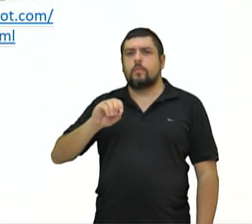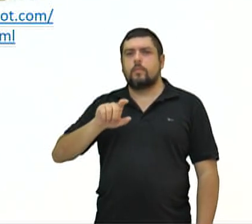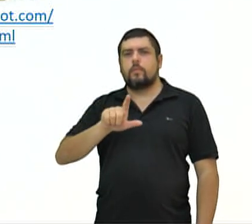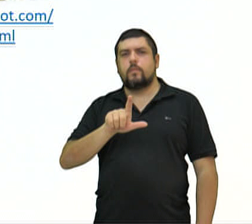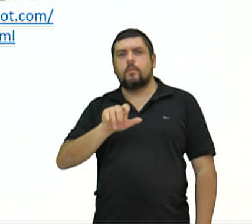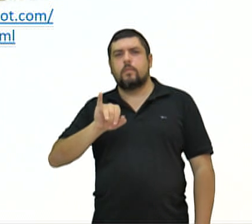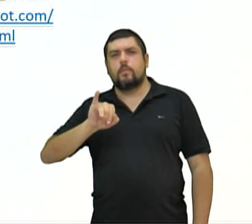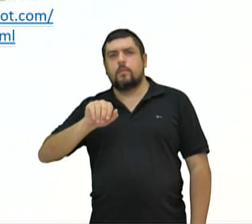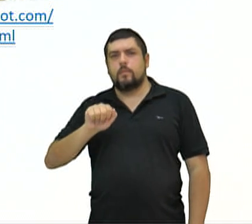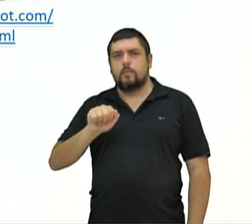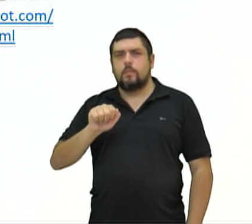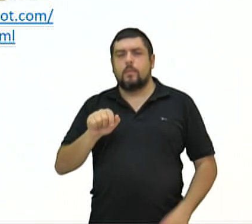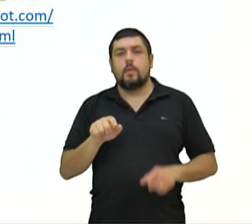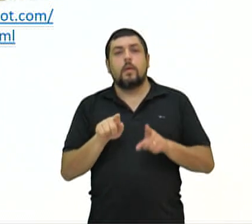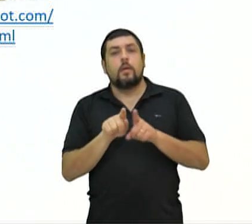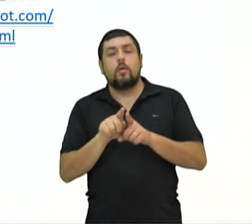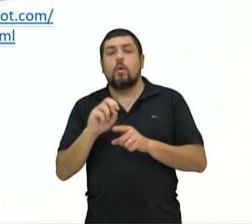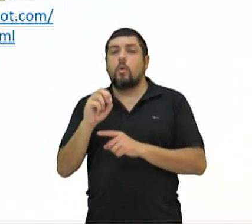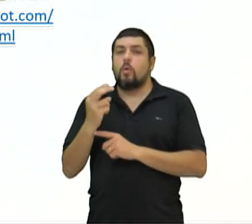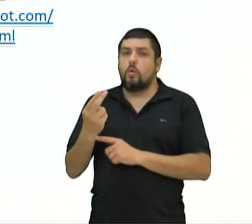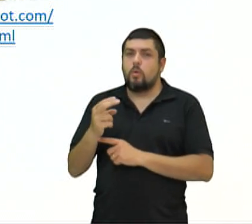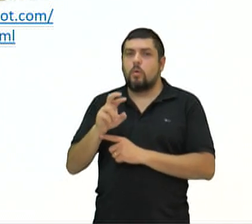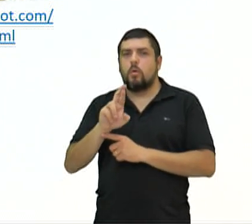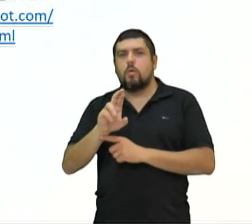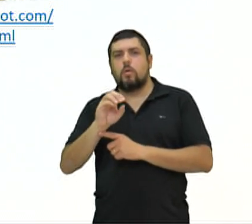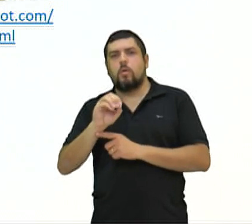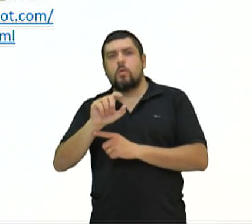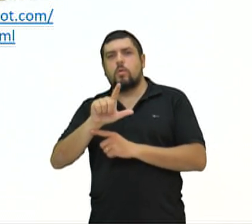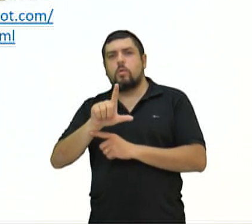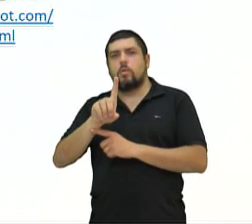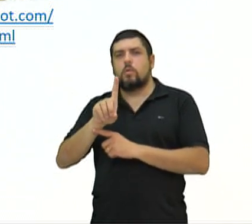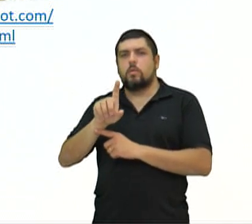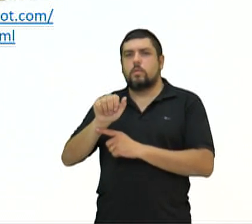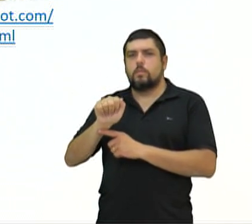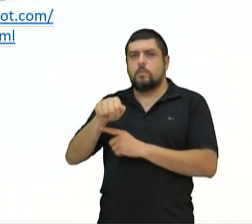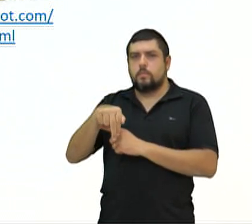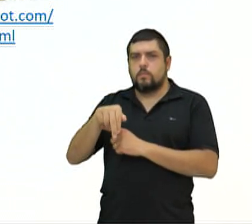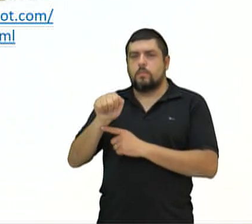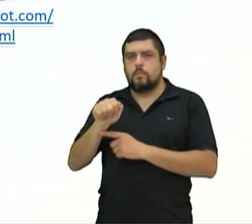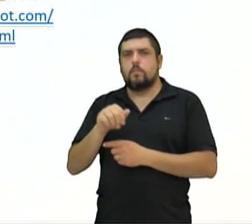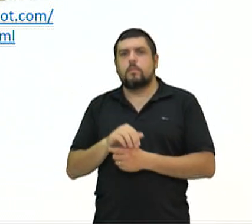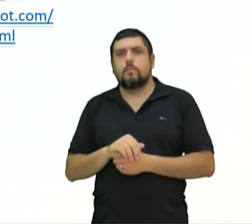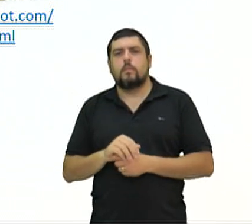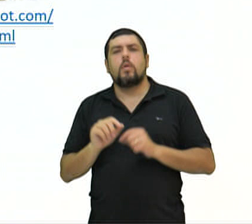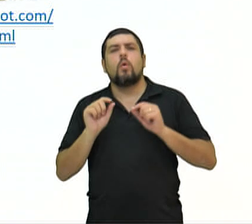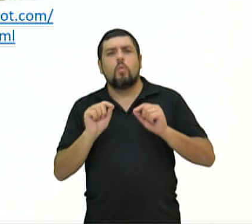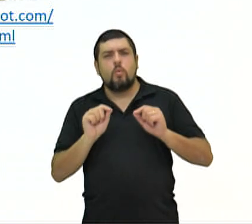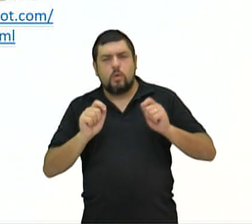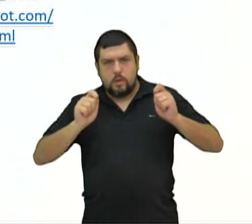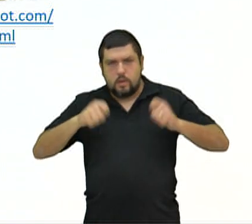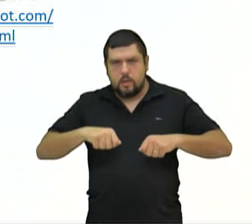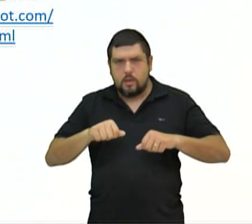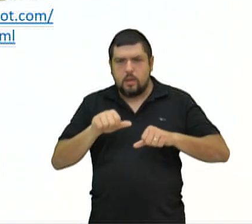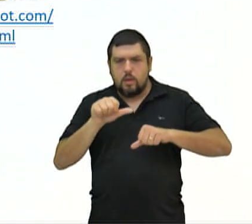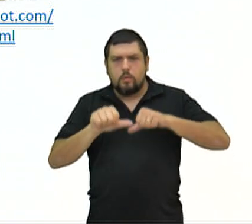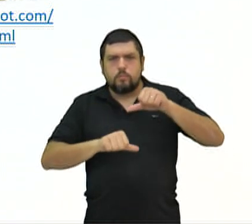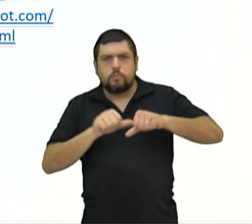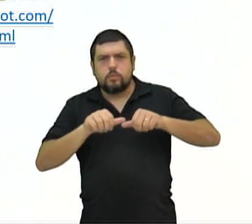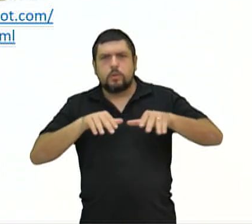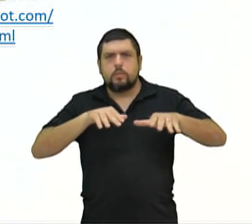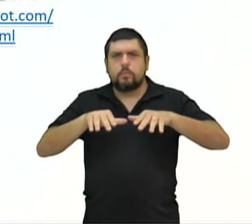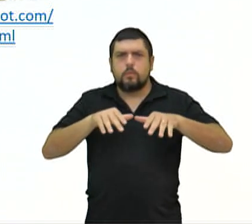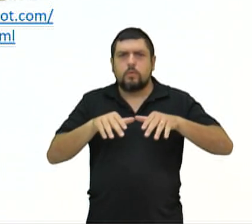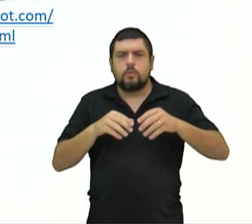de modificar a direção de atuação de uma força, sem modificar sua intensidade. Também pode ser usados para